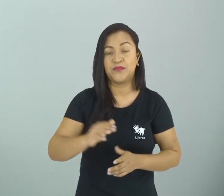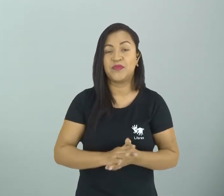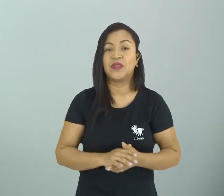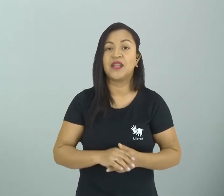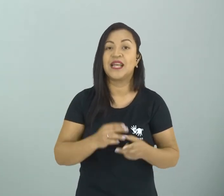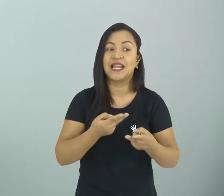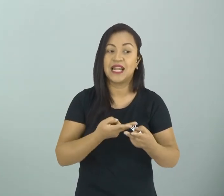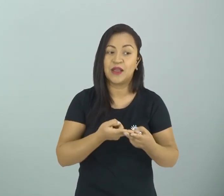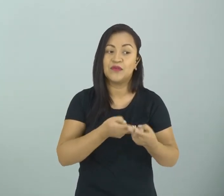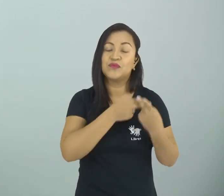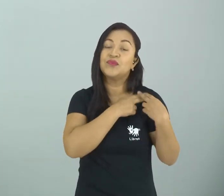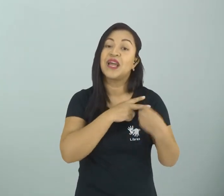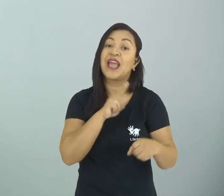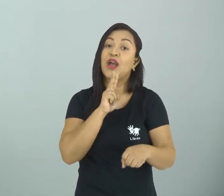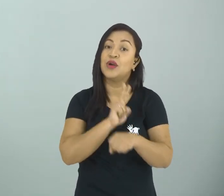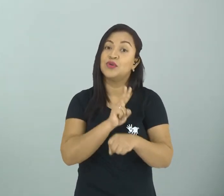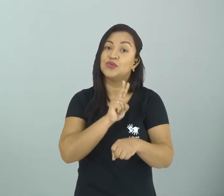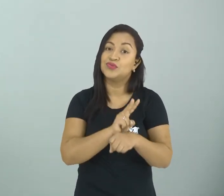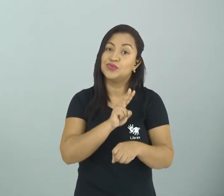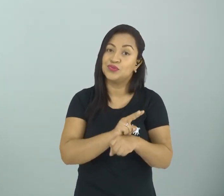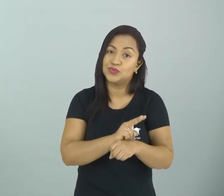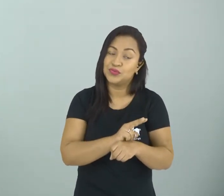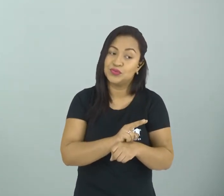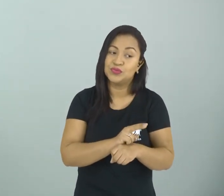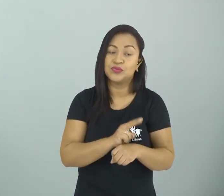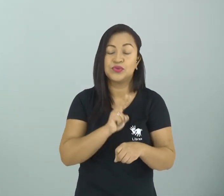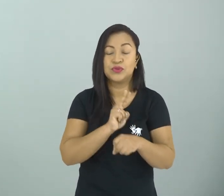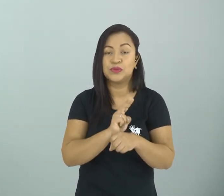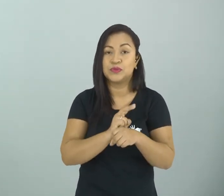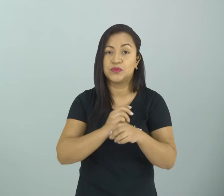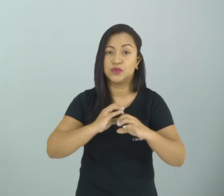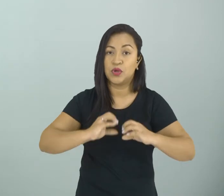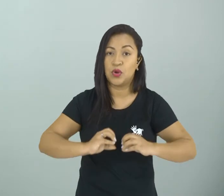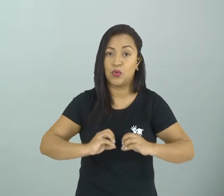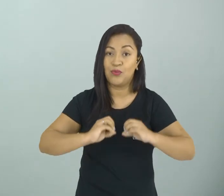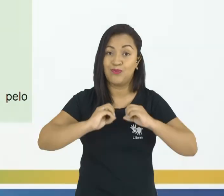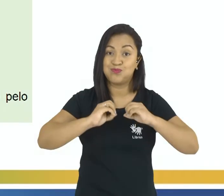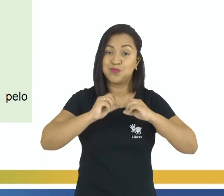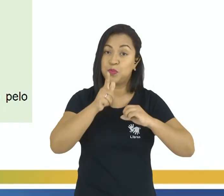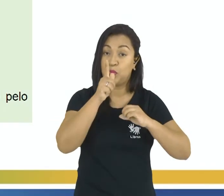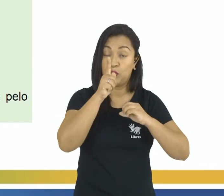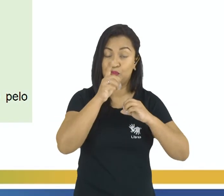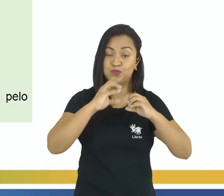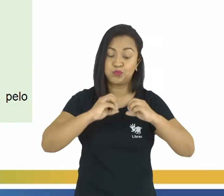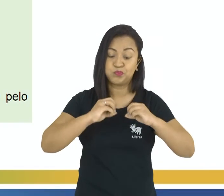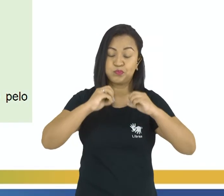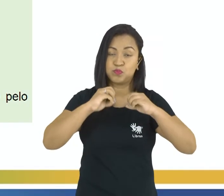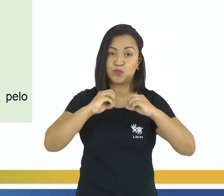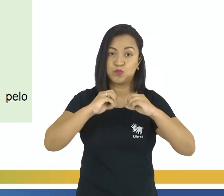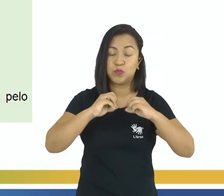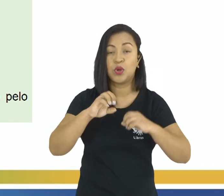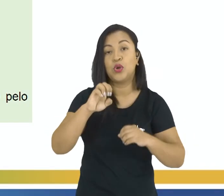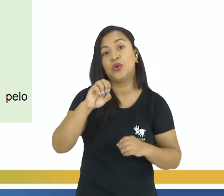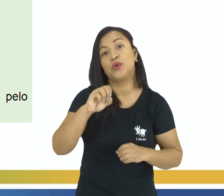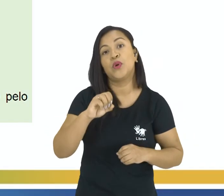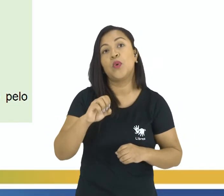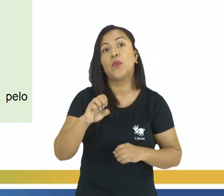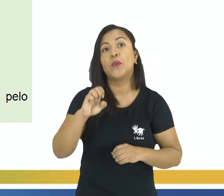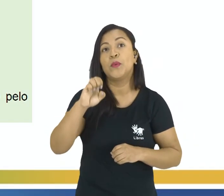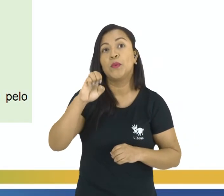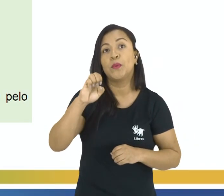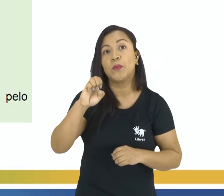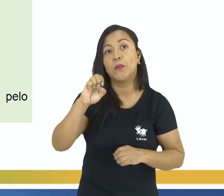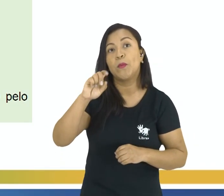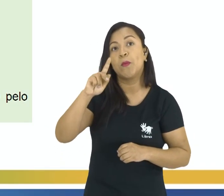um órgão externo que vai proteger os testículos. O epidídimo ele está relacionado com o armazenamento e